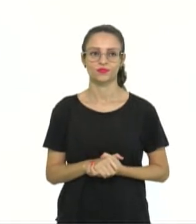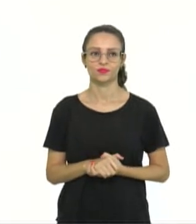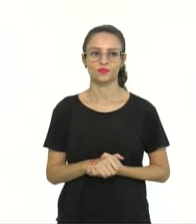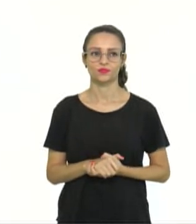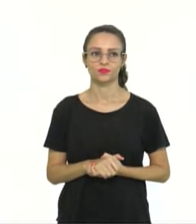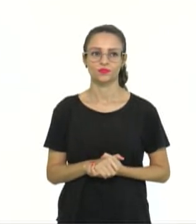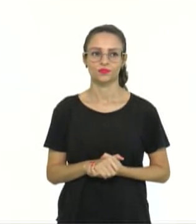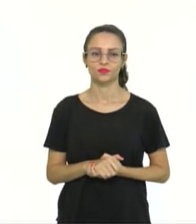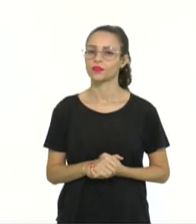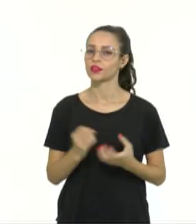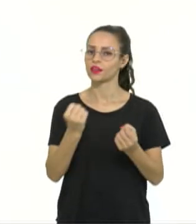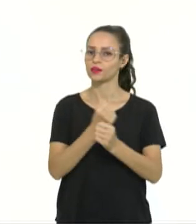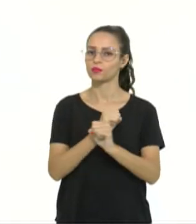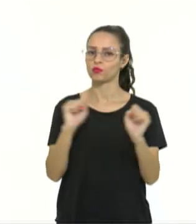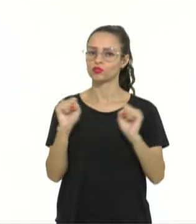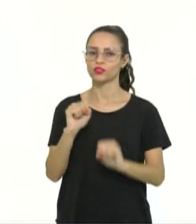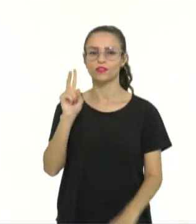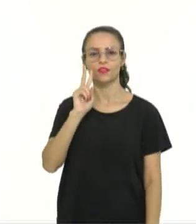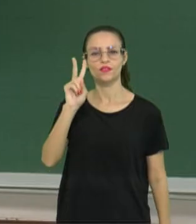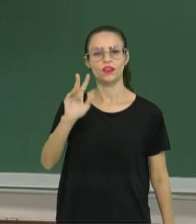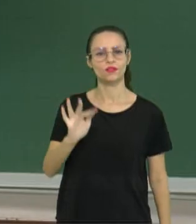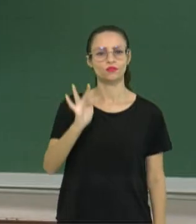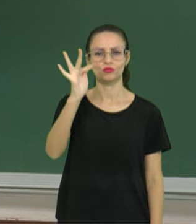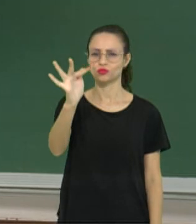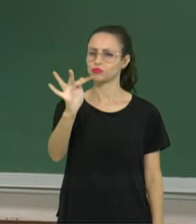is. Impossível de ver o futuro é.